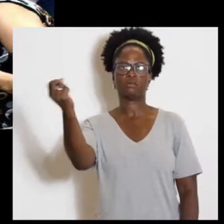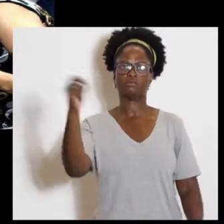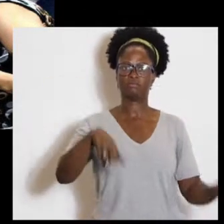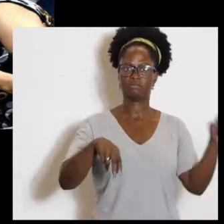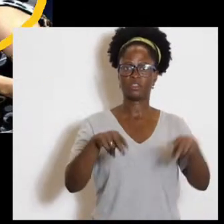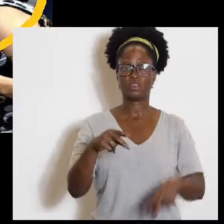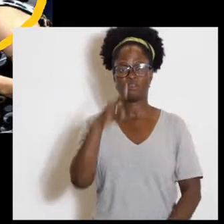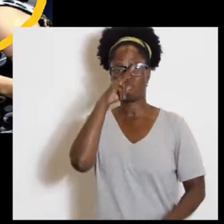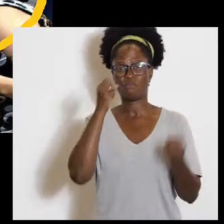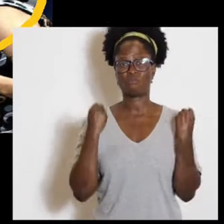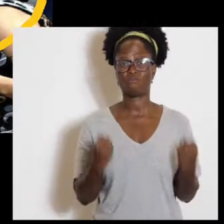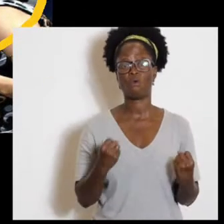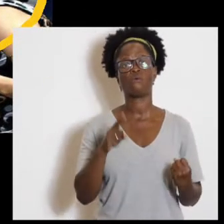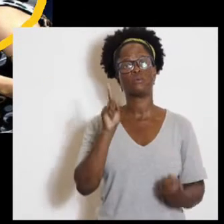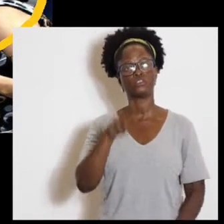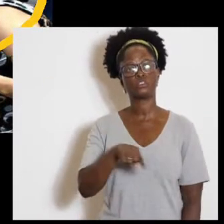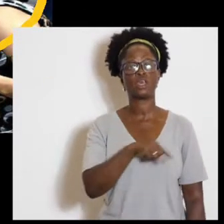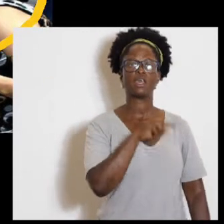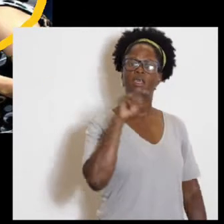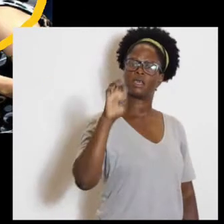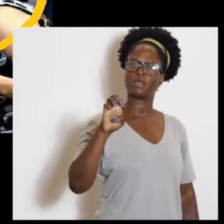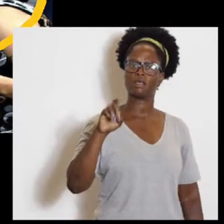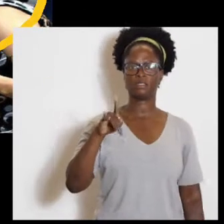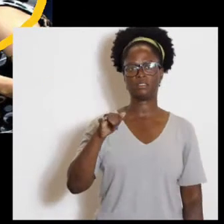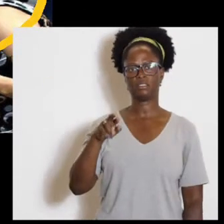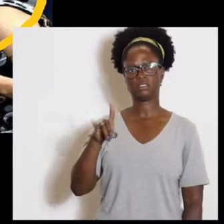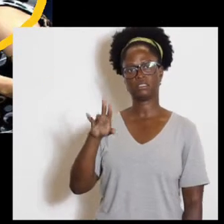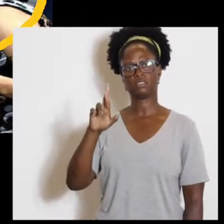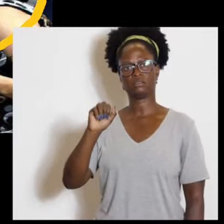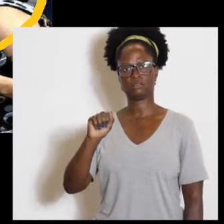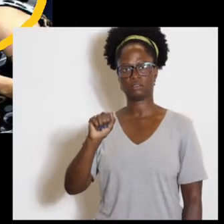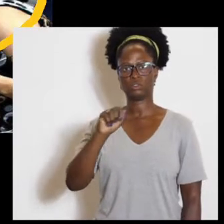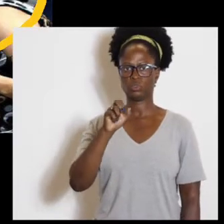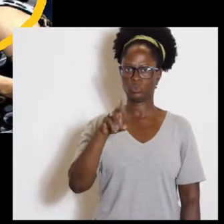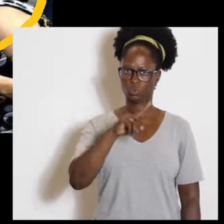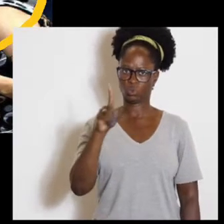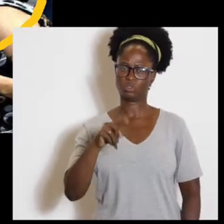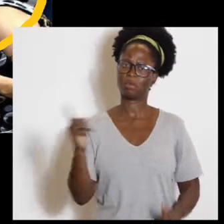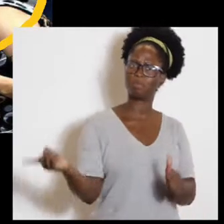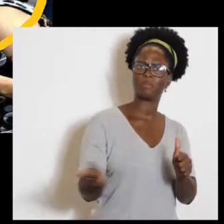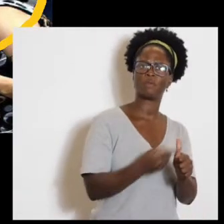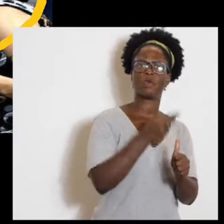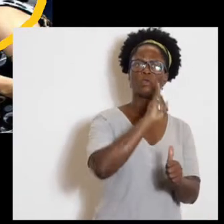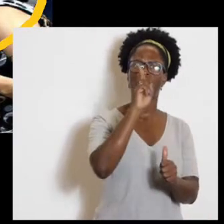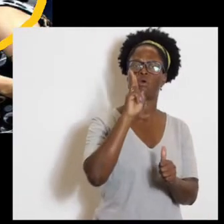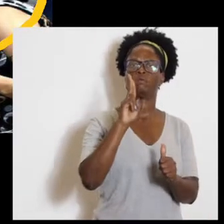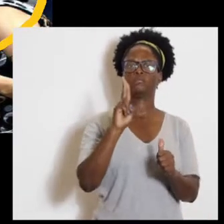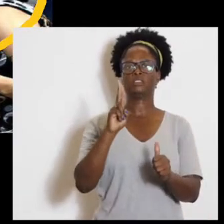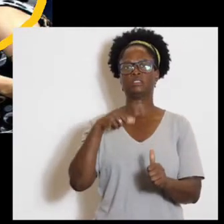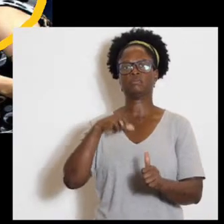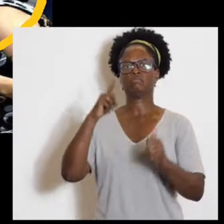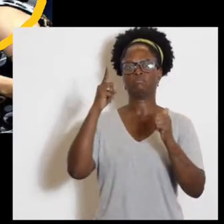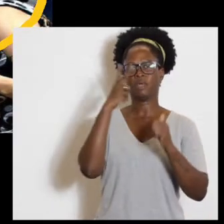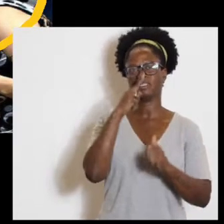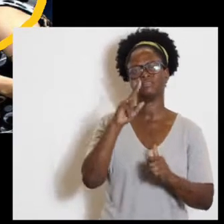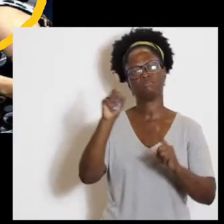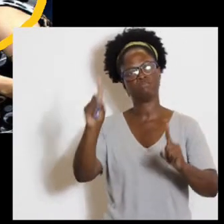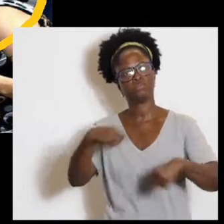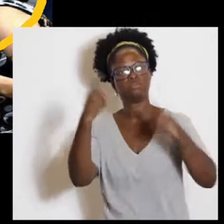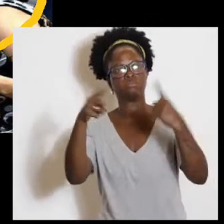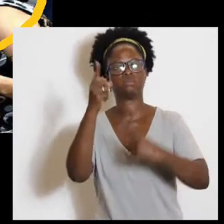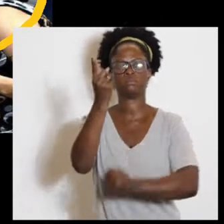forte land esta é elisângela souza uma das primeiras nos primeiros nomes que vai provocar uma guinada